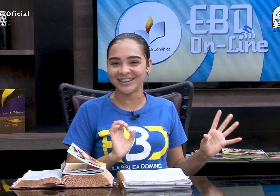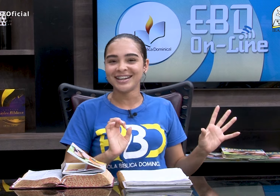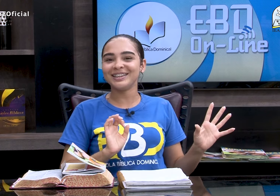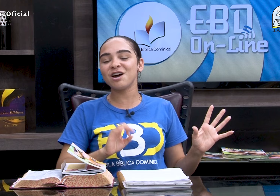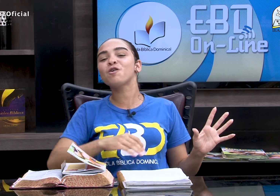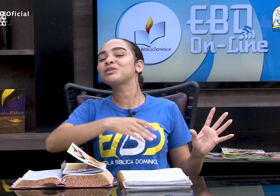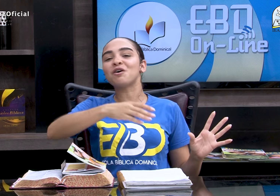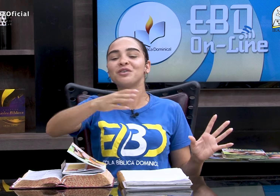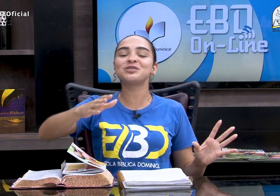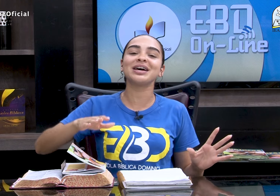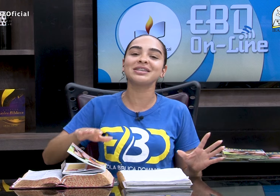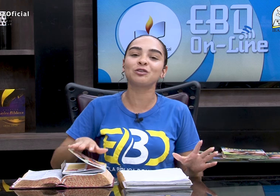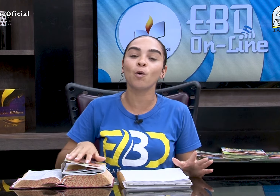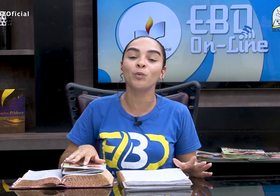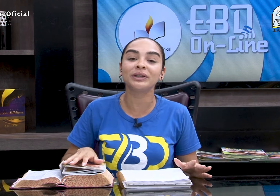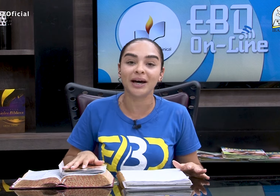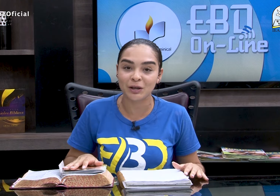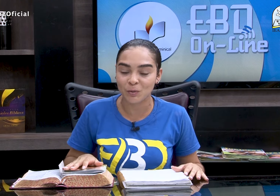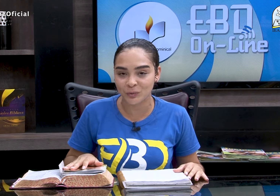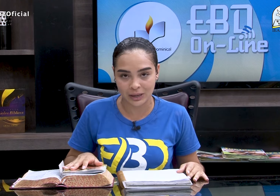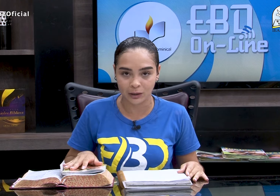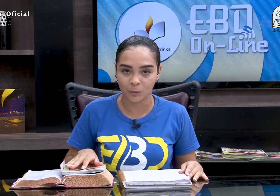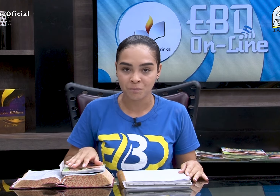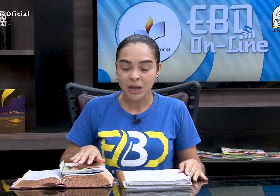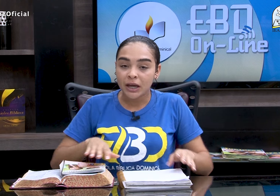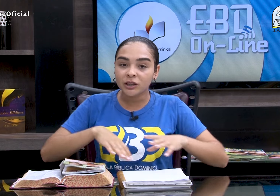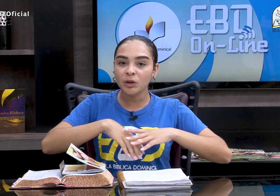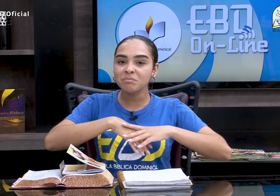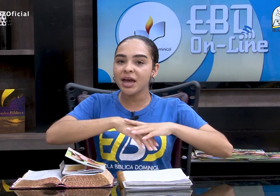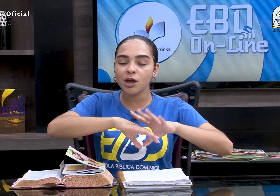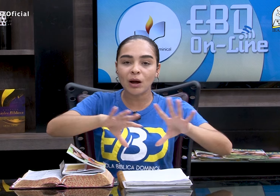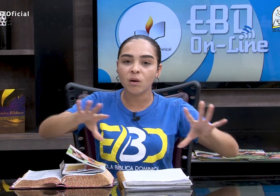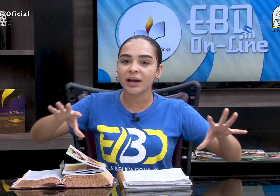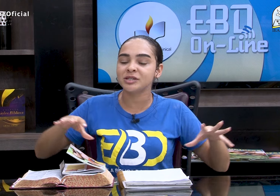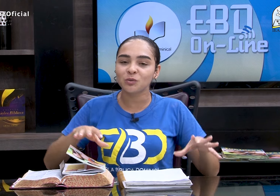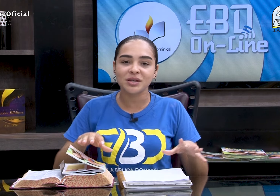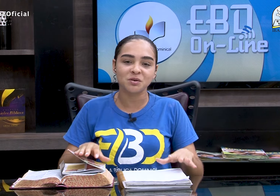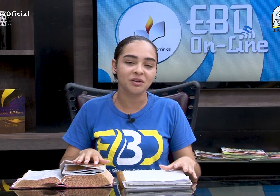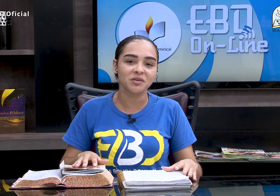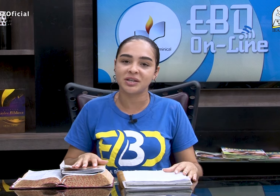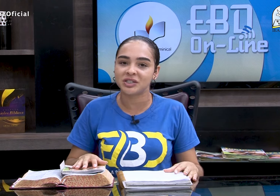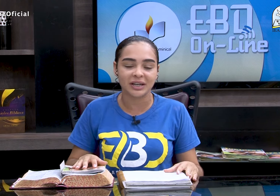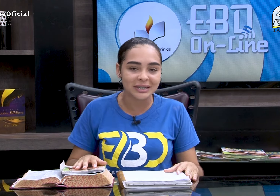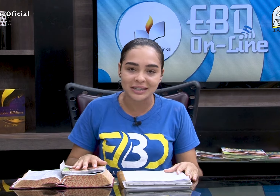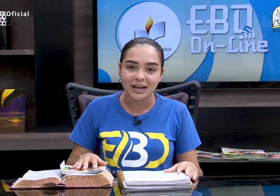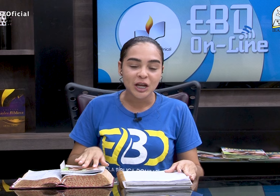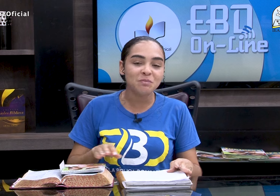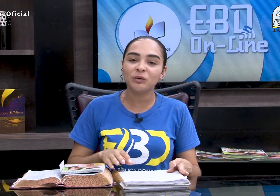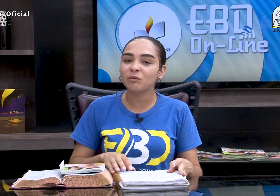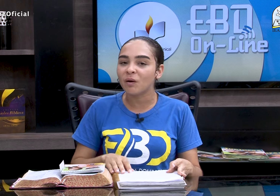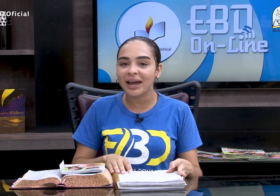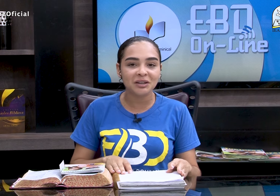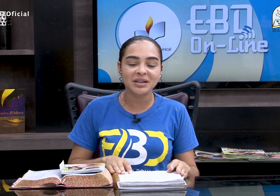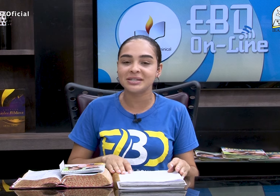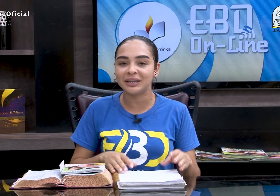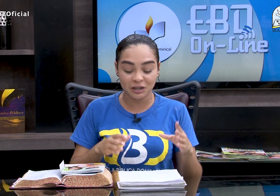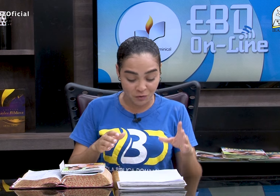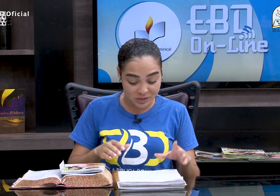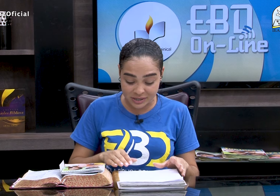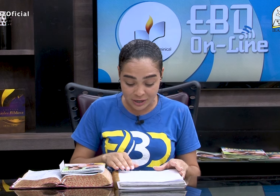água né ou talvez no deserto com muita areia e com muito calor então em meio a qualquer situação que você esteja em meio de qualquer